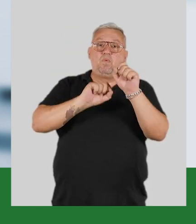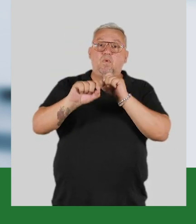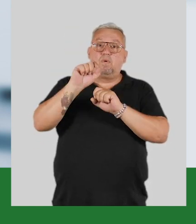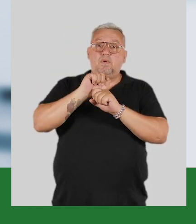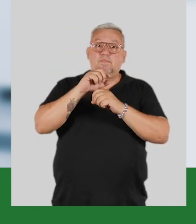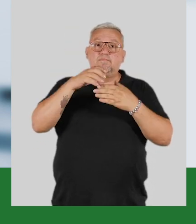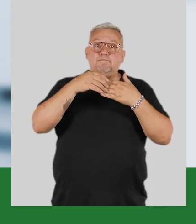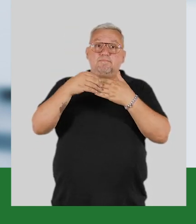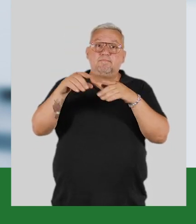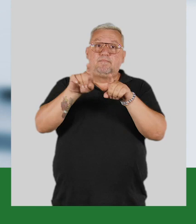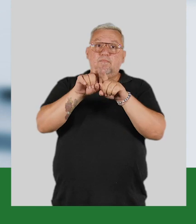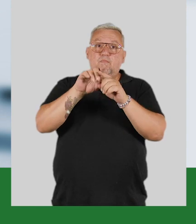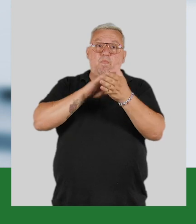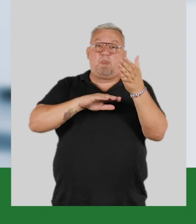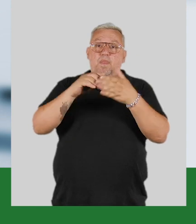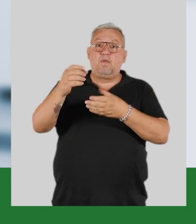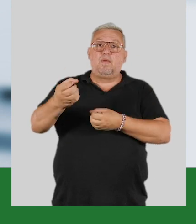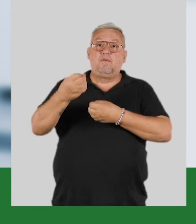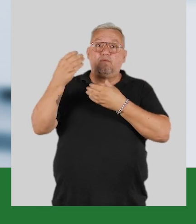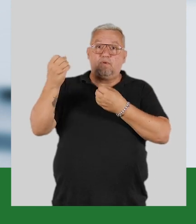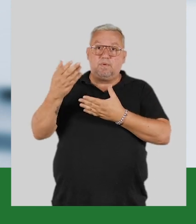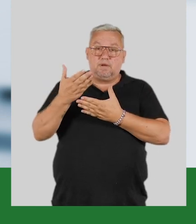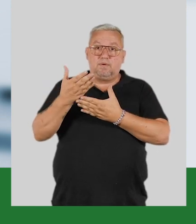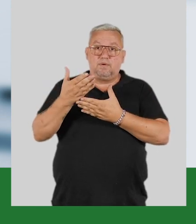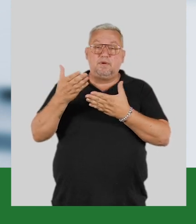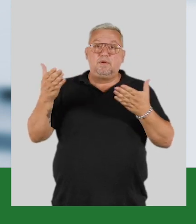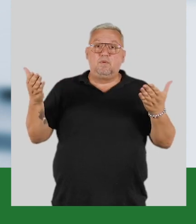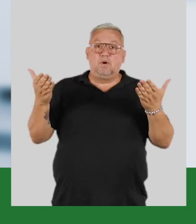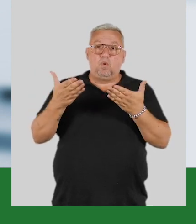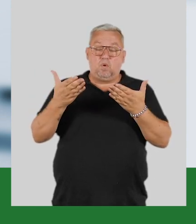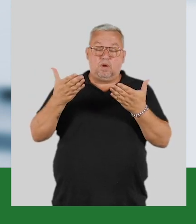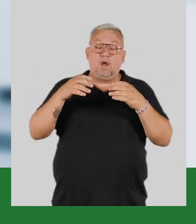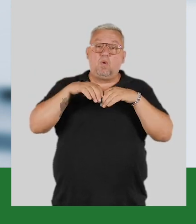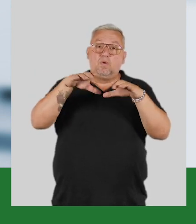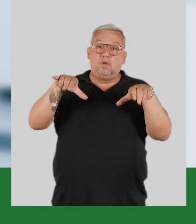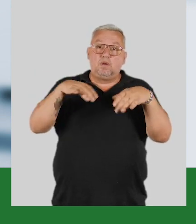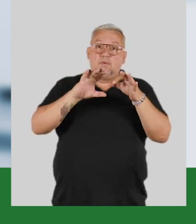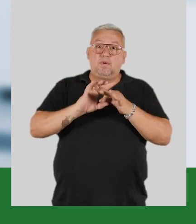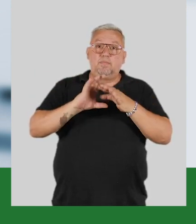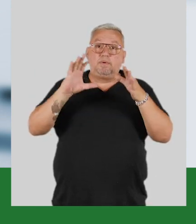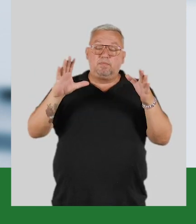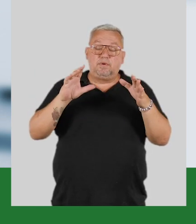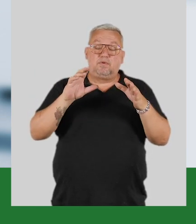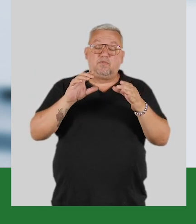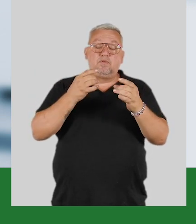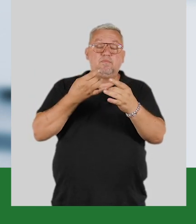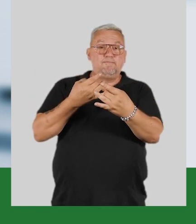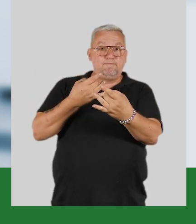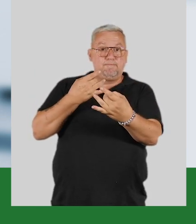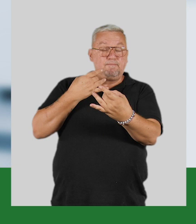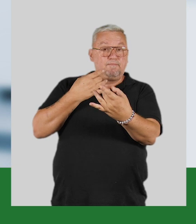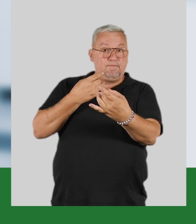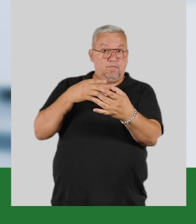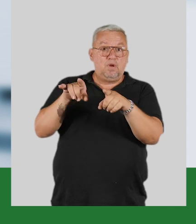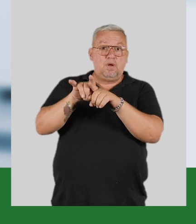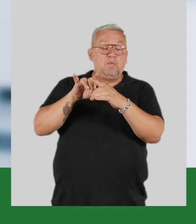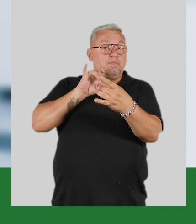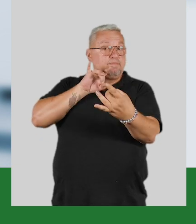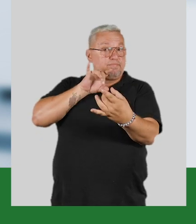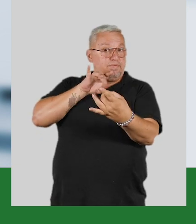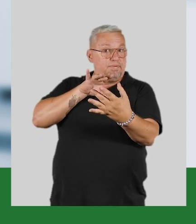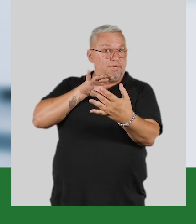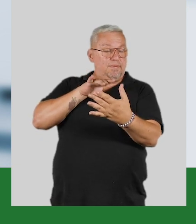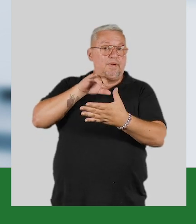ser a conduta, tudo isso é informado para quem notifica. Então, o sistema ele permite esse feedback. Lembrando que a ficha, ela